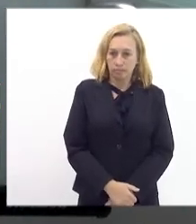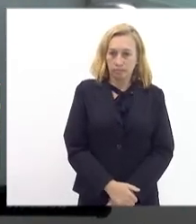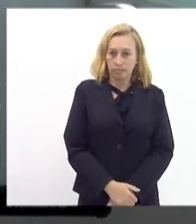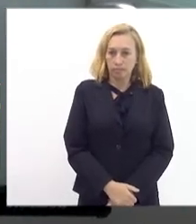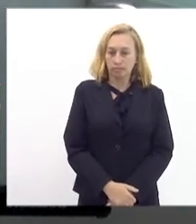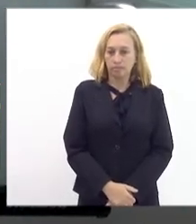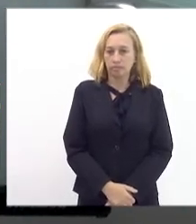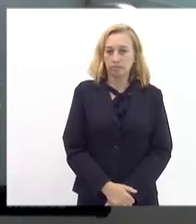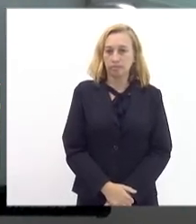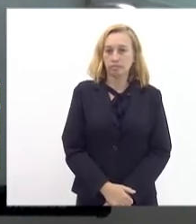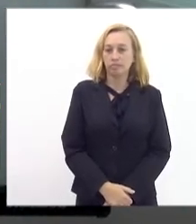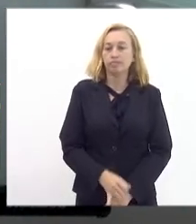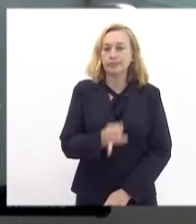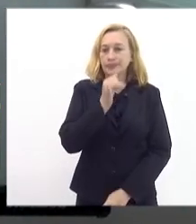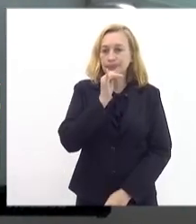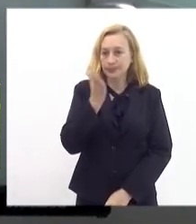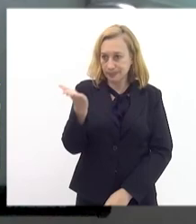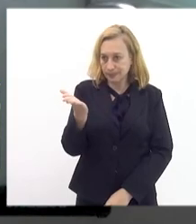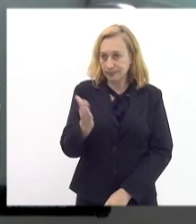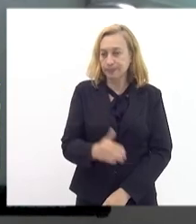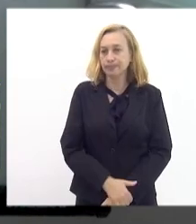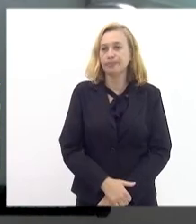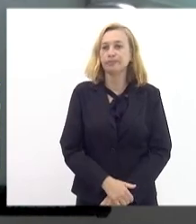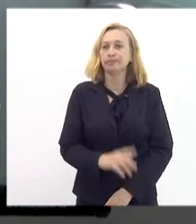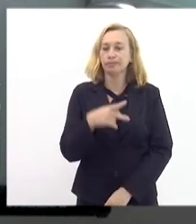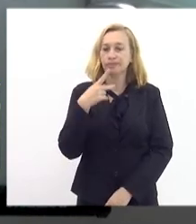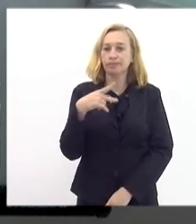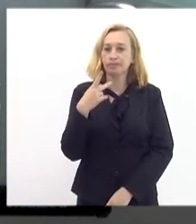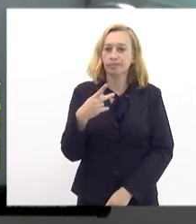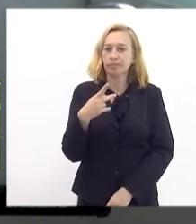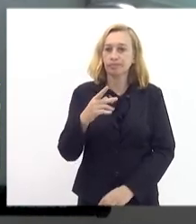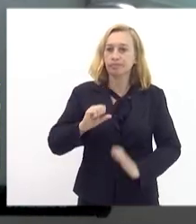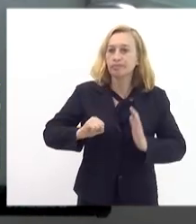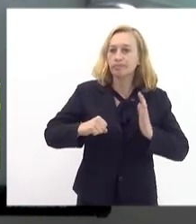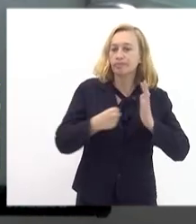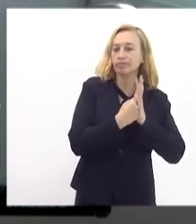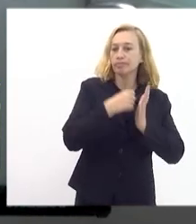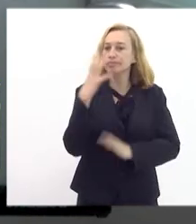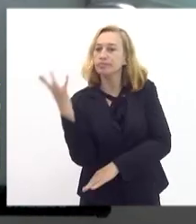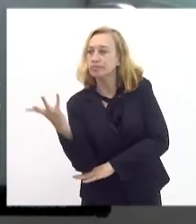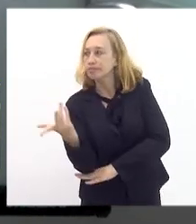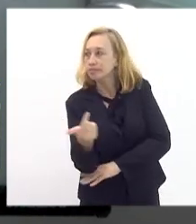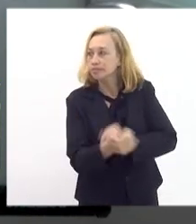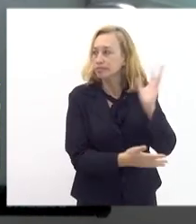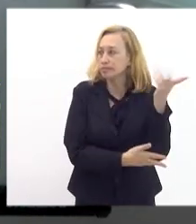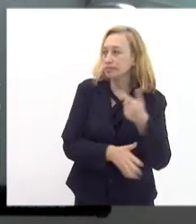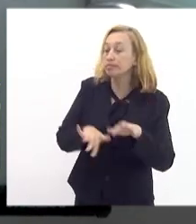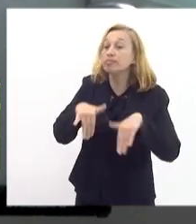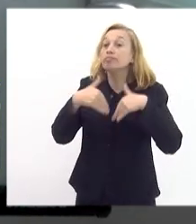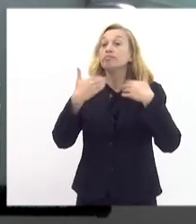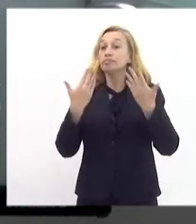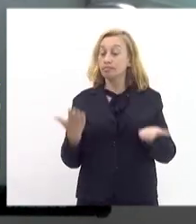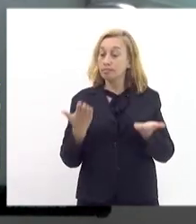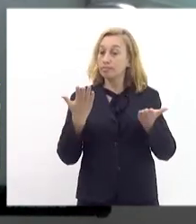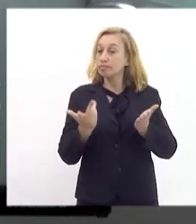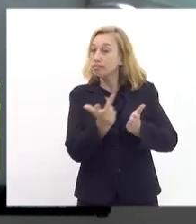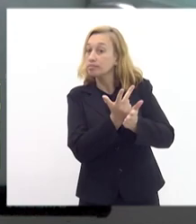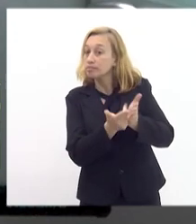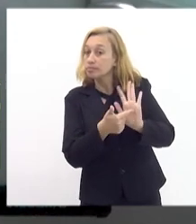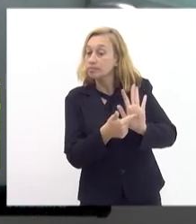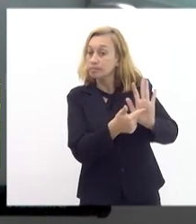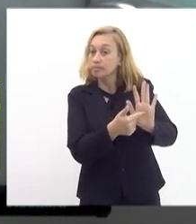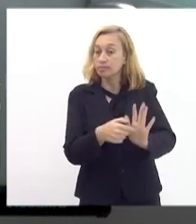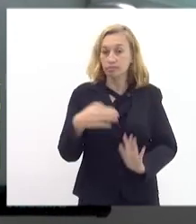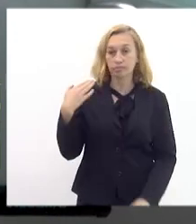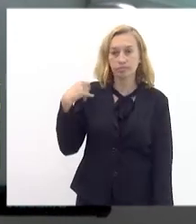e aqui tem um exemplo tá do foi falado muito do impacto ambiental Então aquela figura ele a